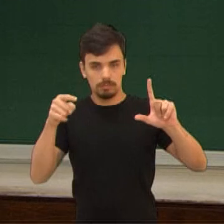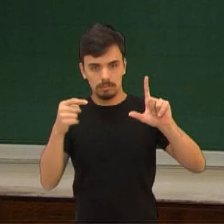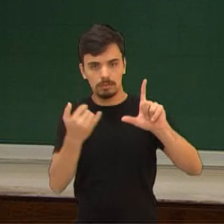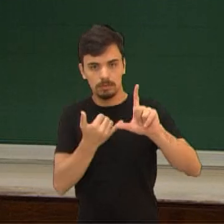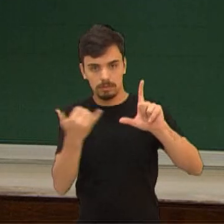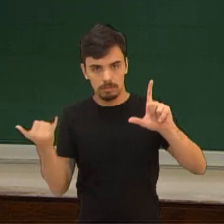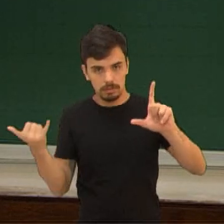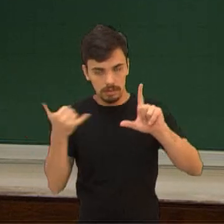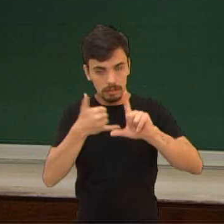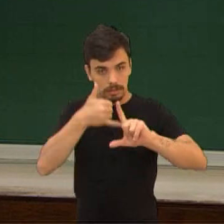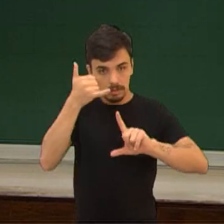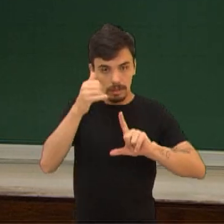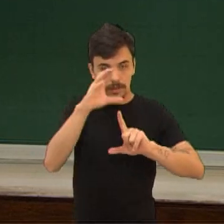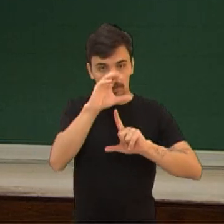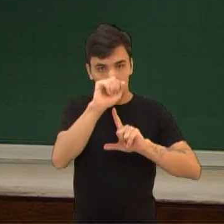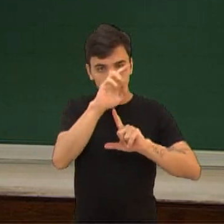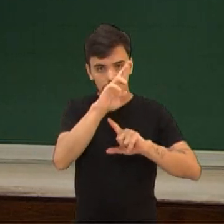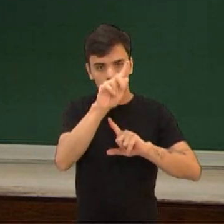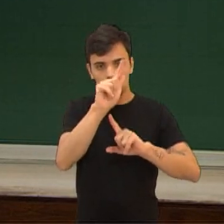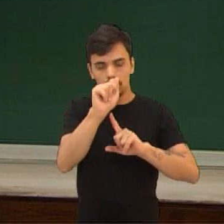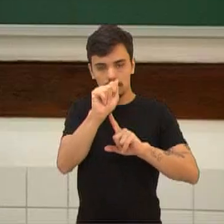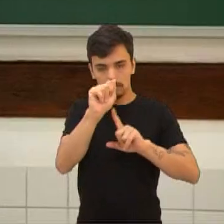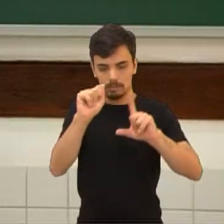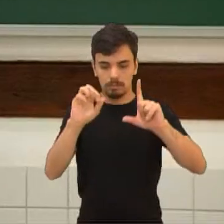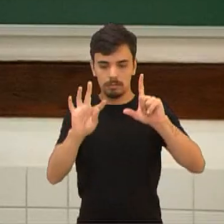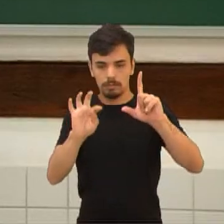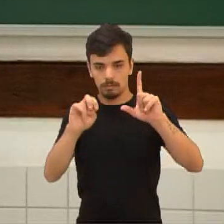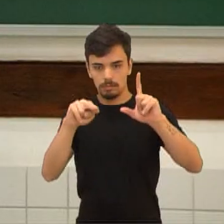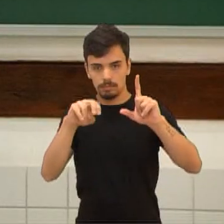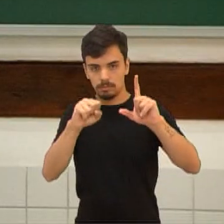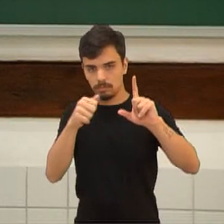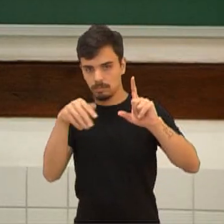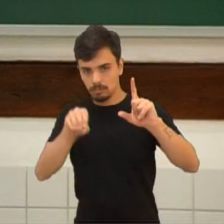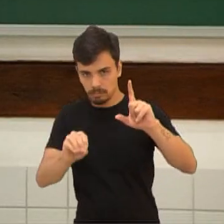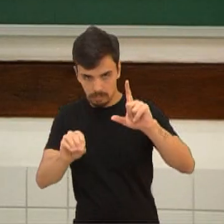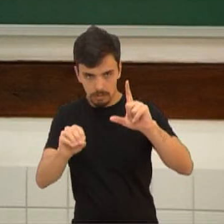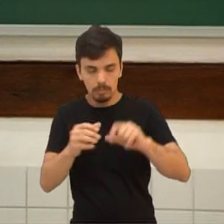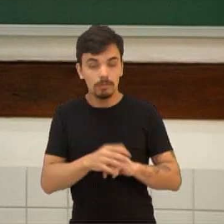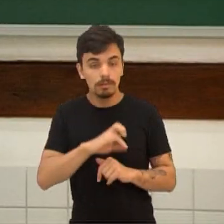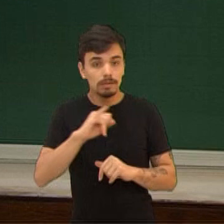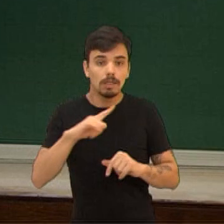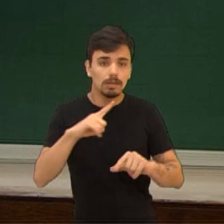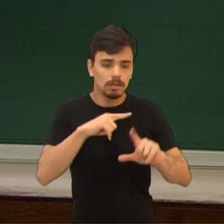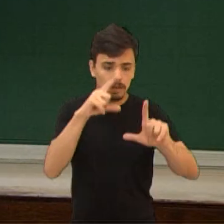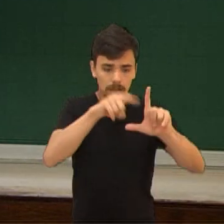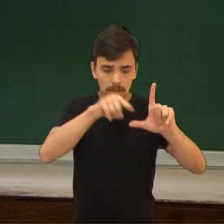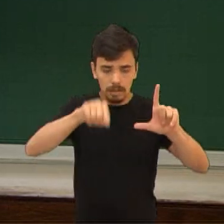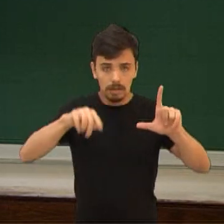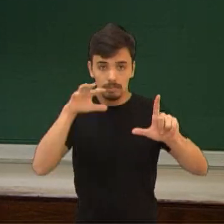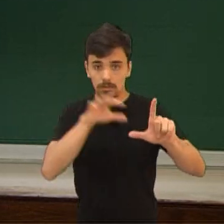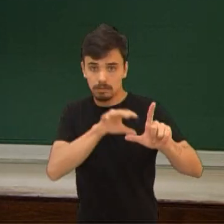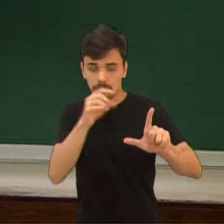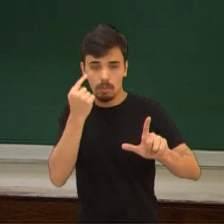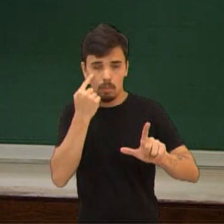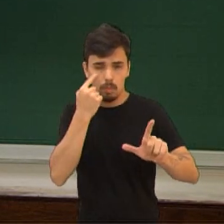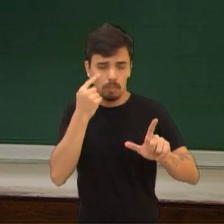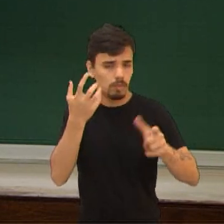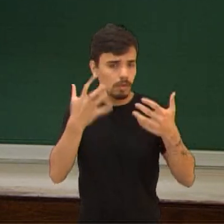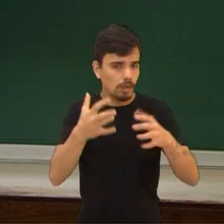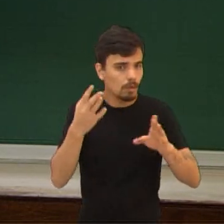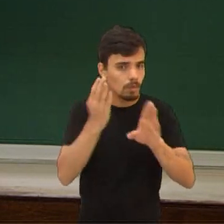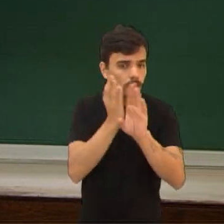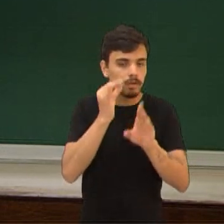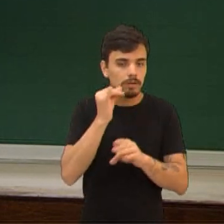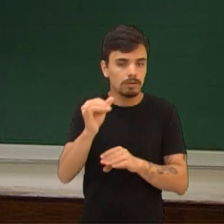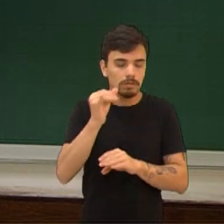tensão, né? E que para achar energia, se eu tiver um gráfico de carga por tensão, né? Se eu quiser achar